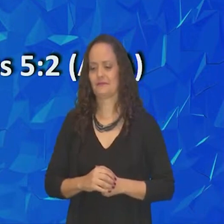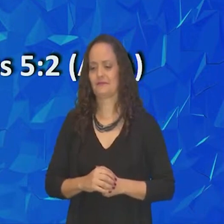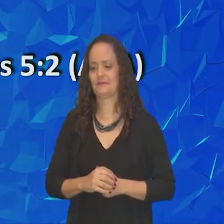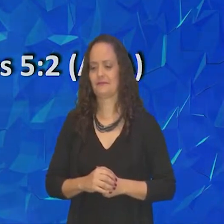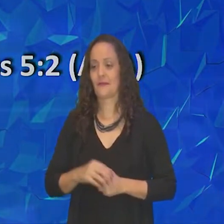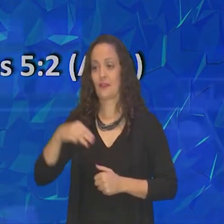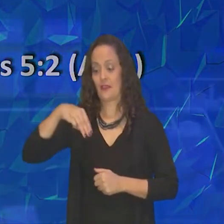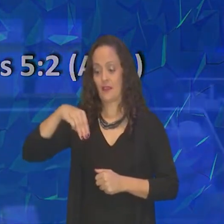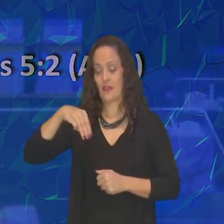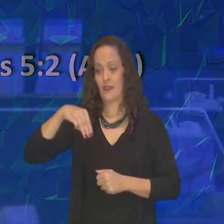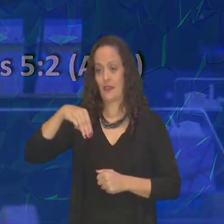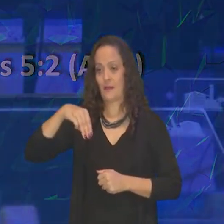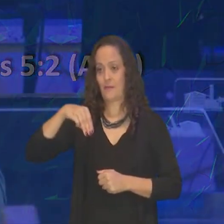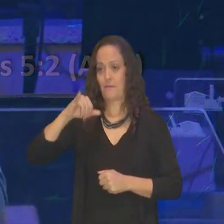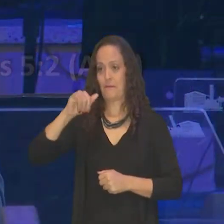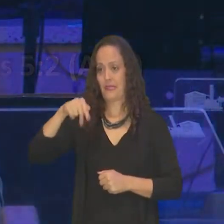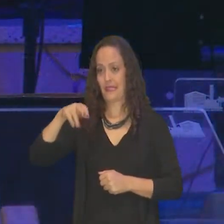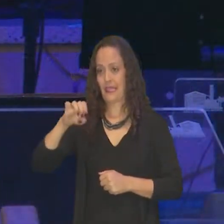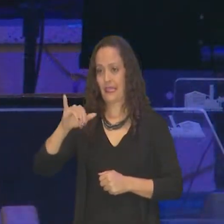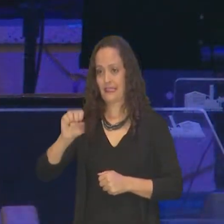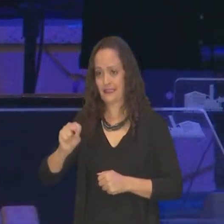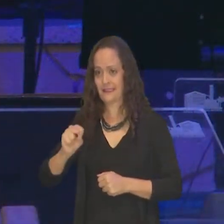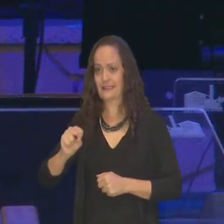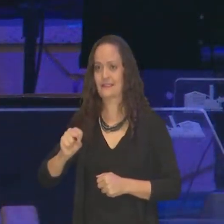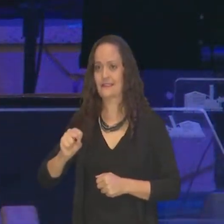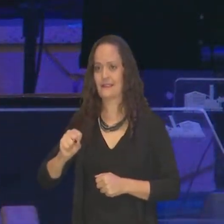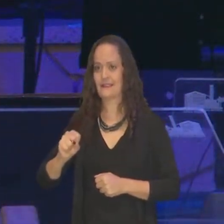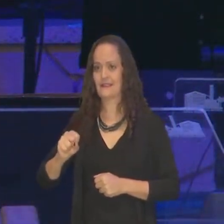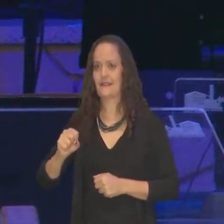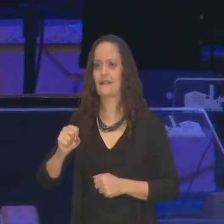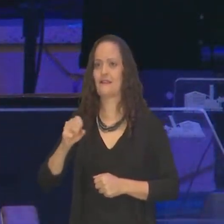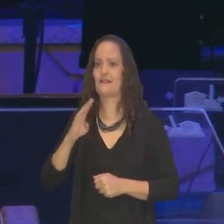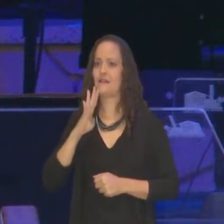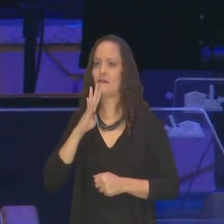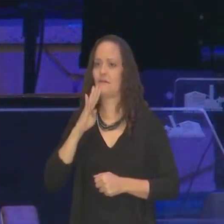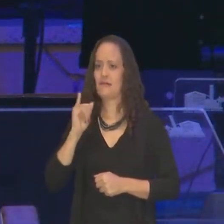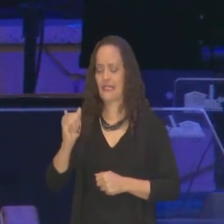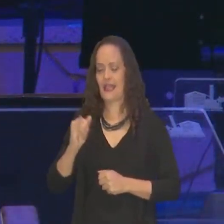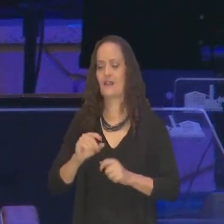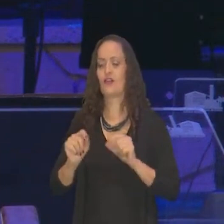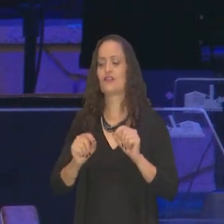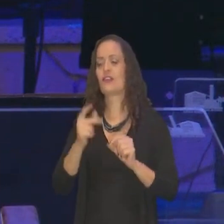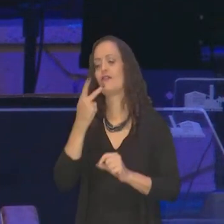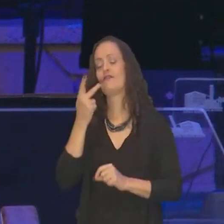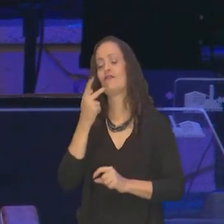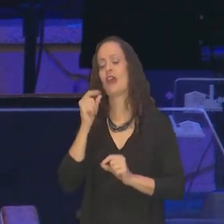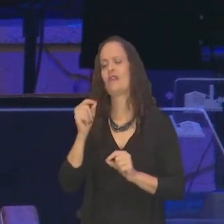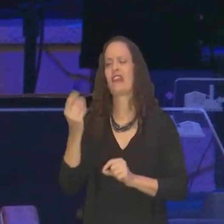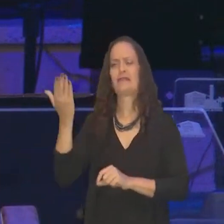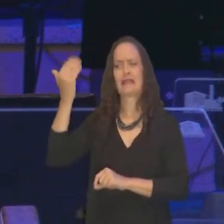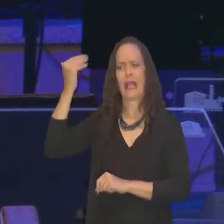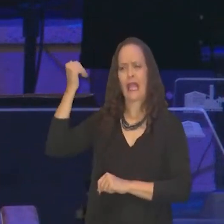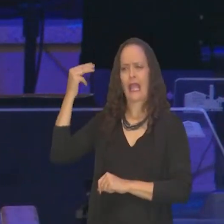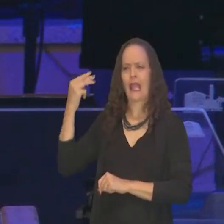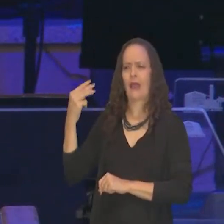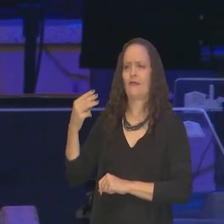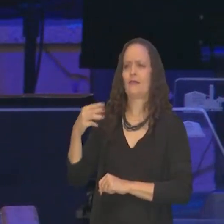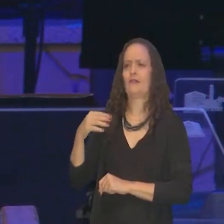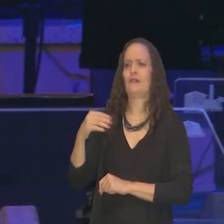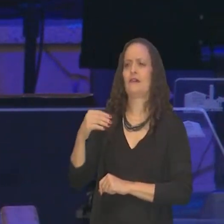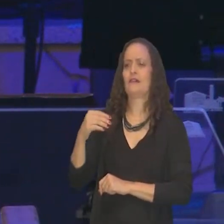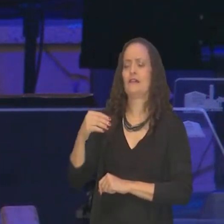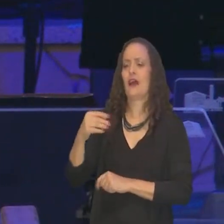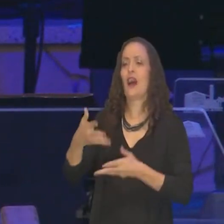Miqueias exerceu seu ministério aproximadamente 750, 735 antes de